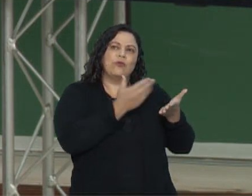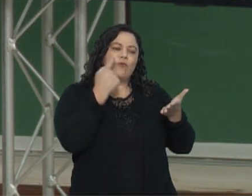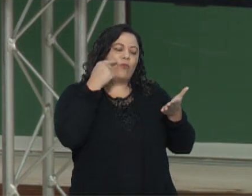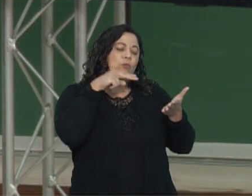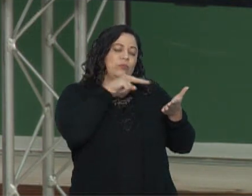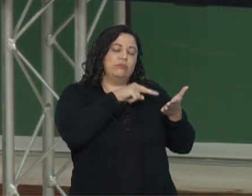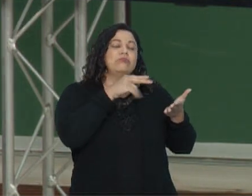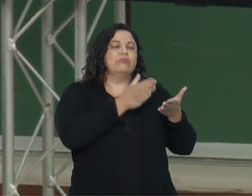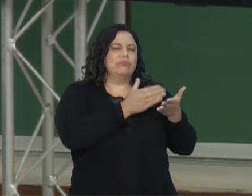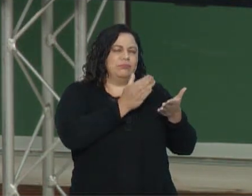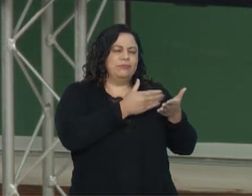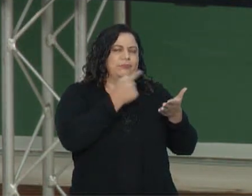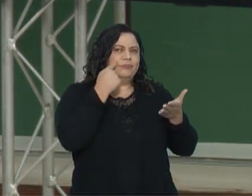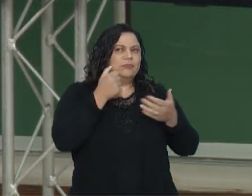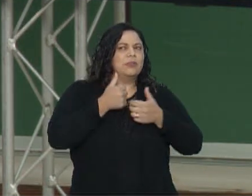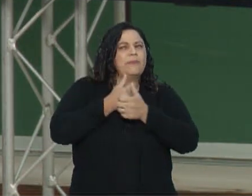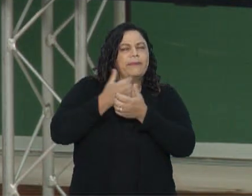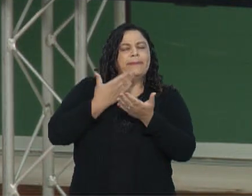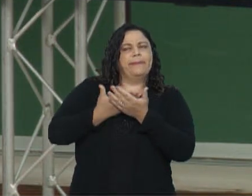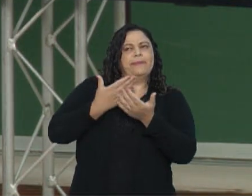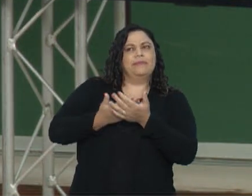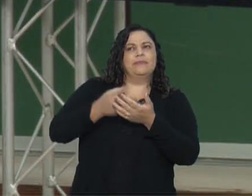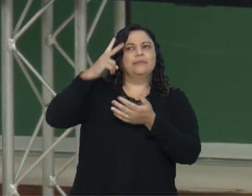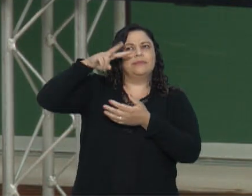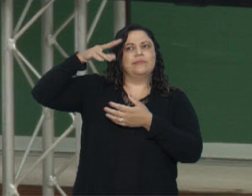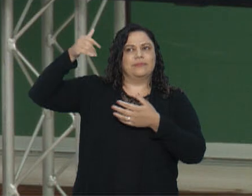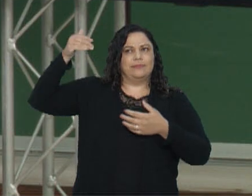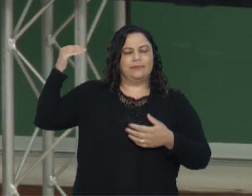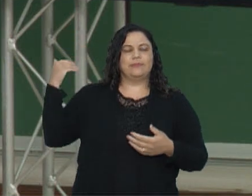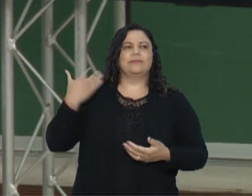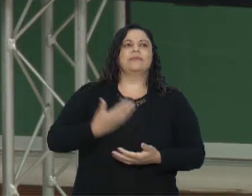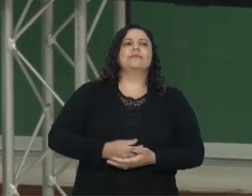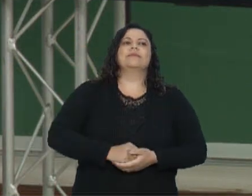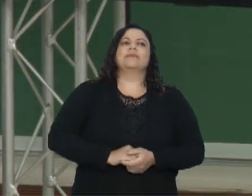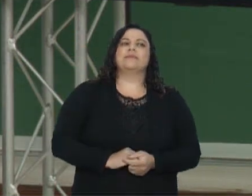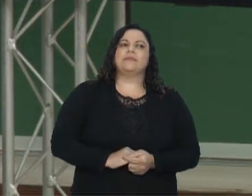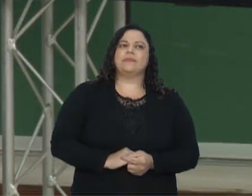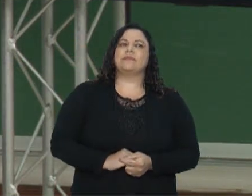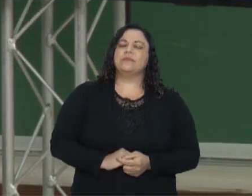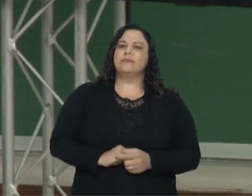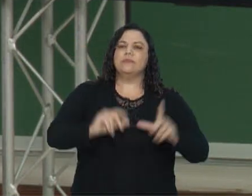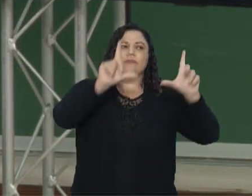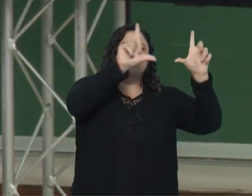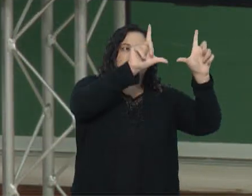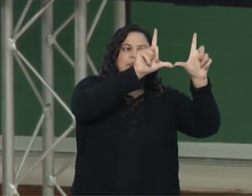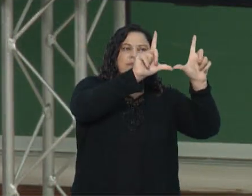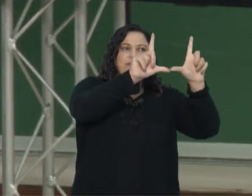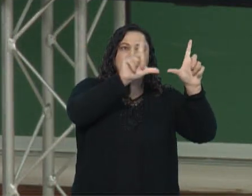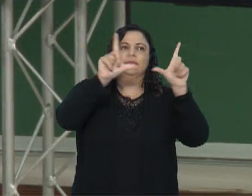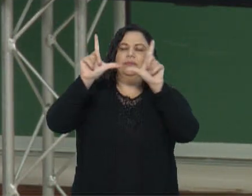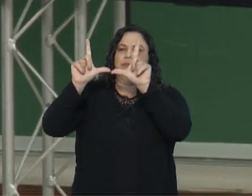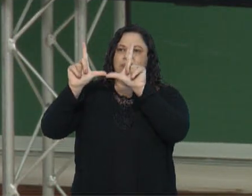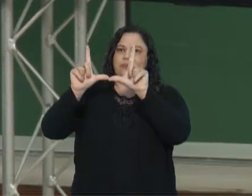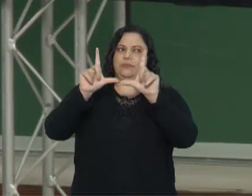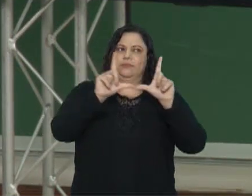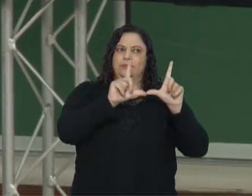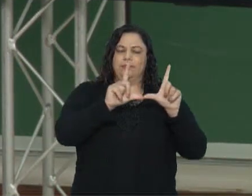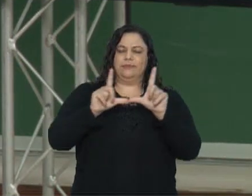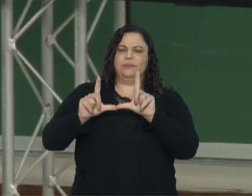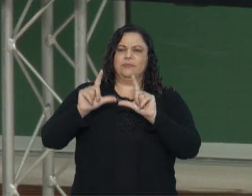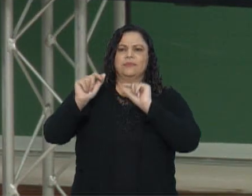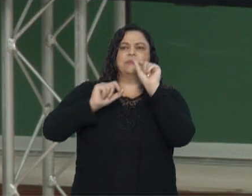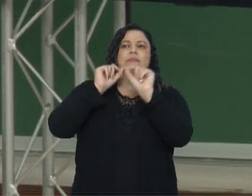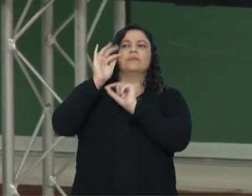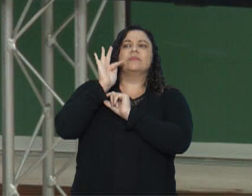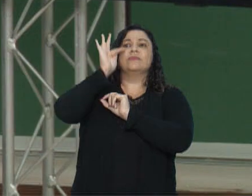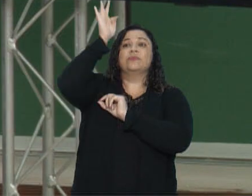consulta e acompanhar aqui a nossa revisão. Então, vocês temos aqui um recuadro com as terminações del futuro simples,